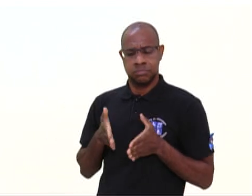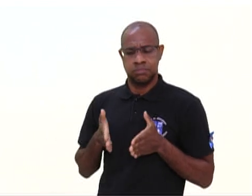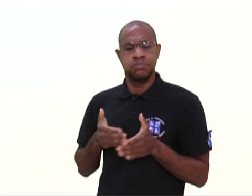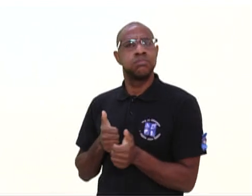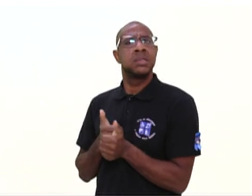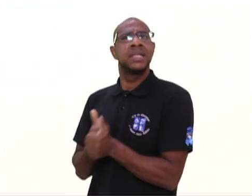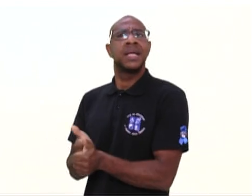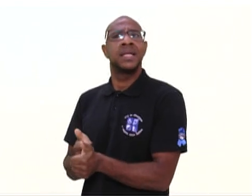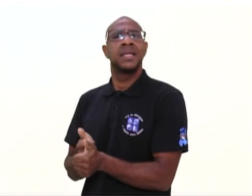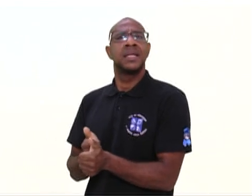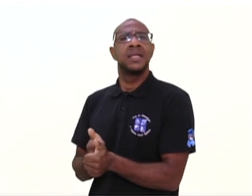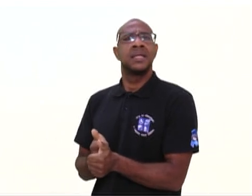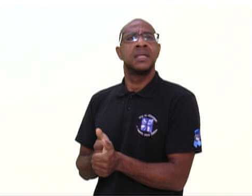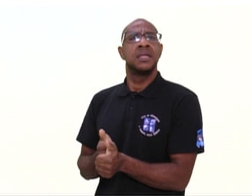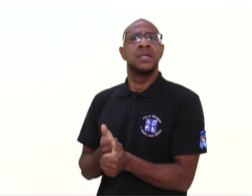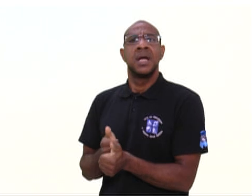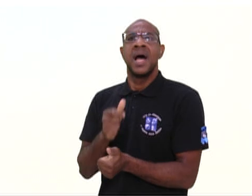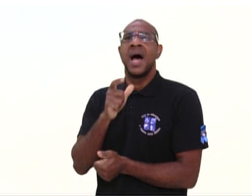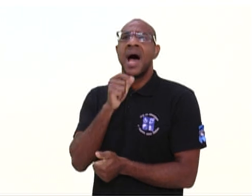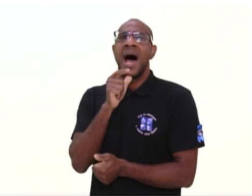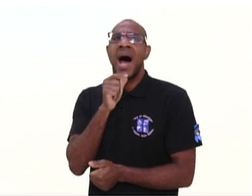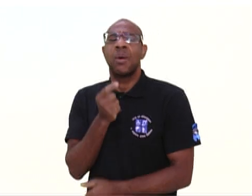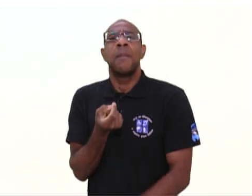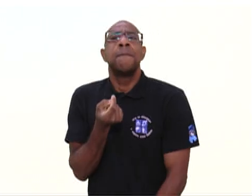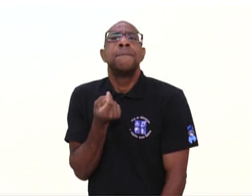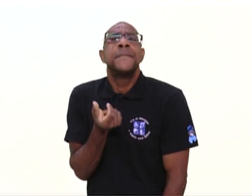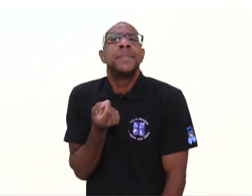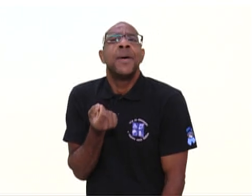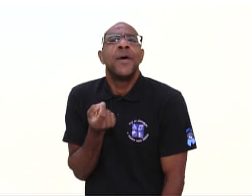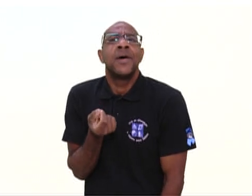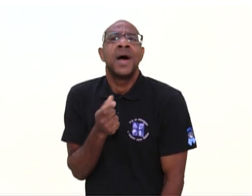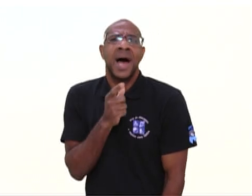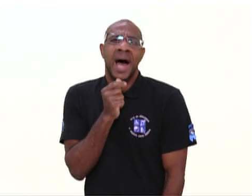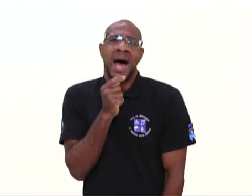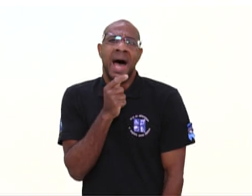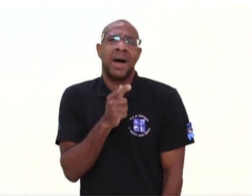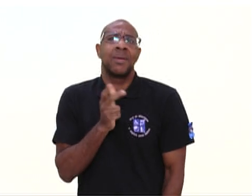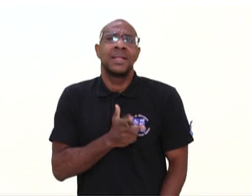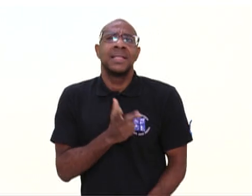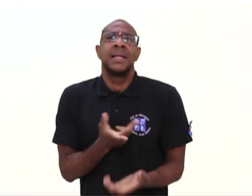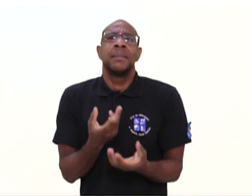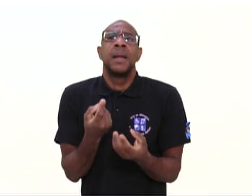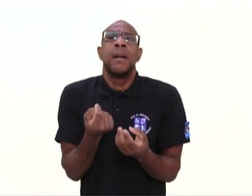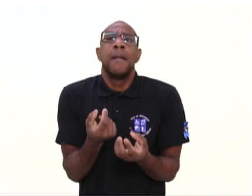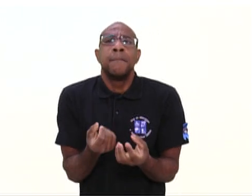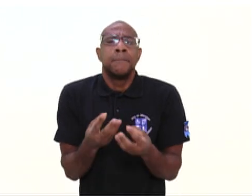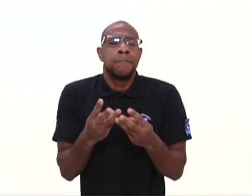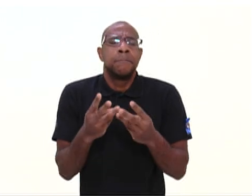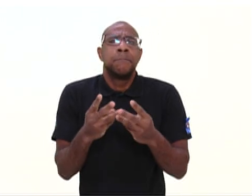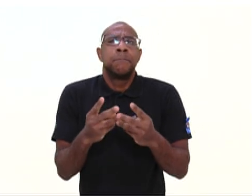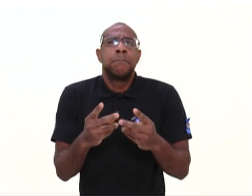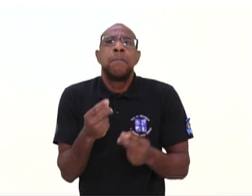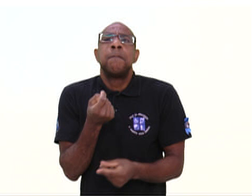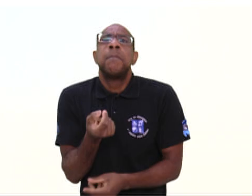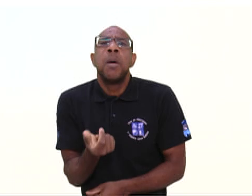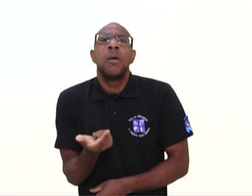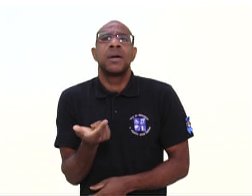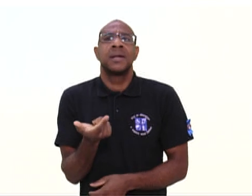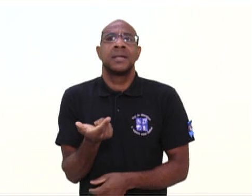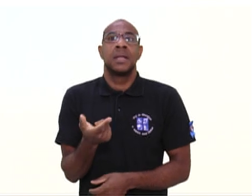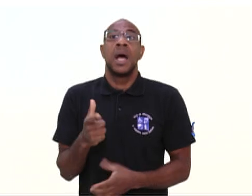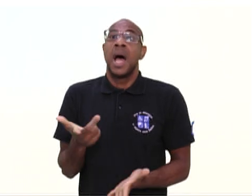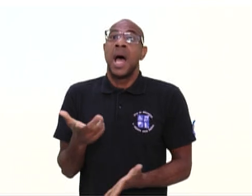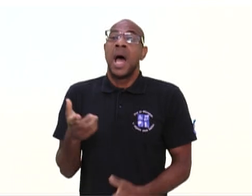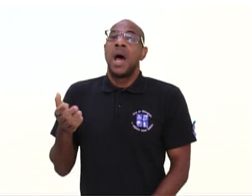comigo. Rios são de água pouca, em que a água sempre está por um fio, cortados no verão, que faz secar todos